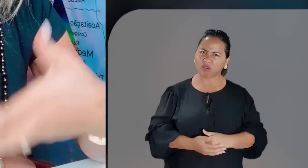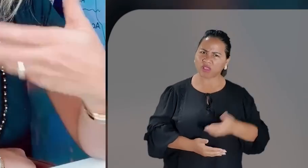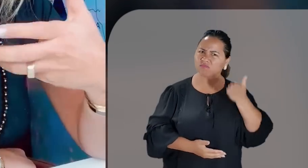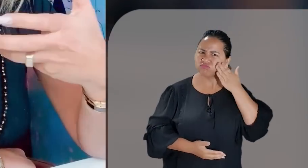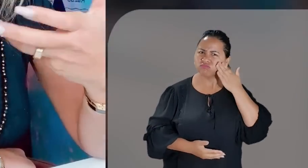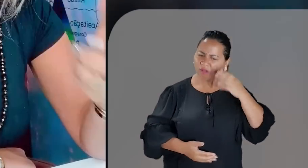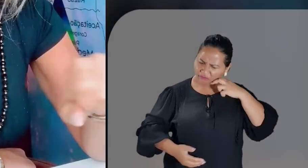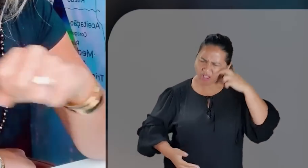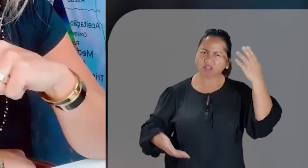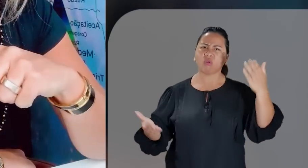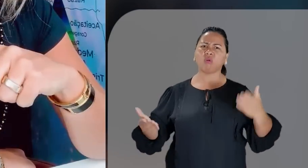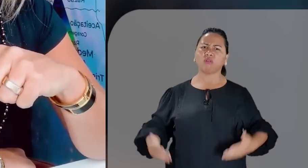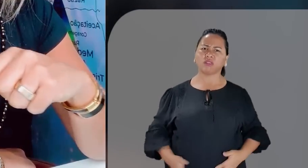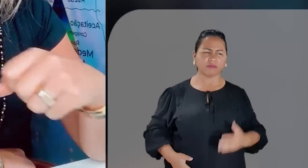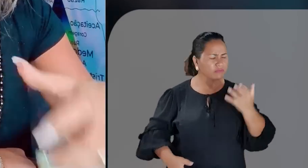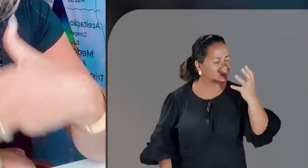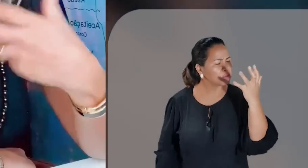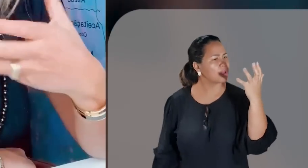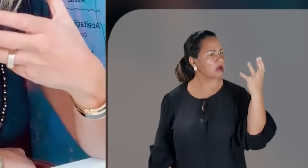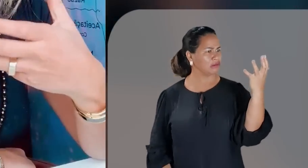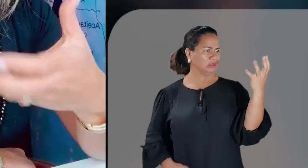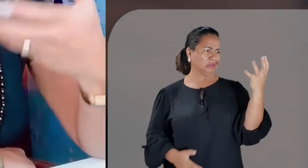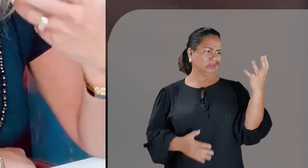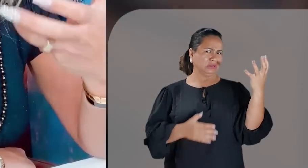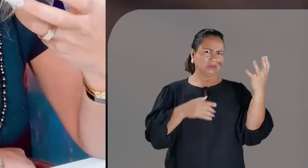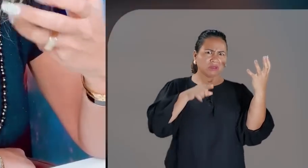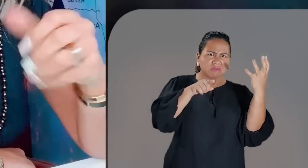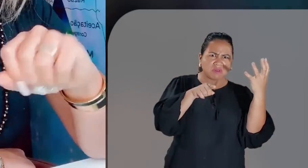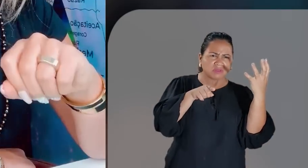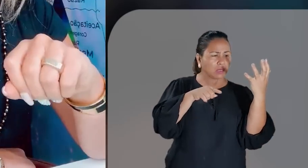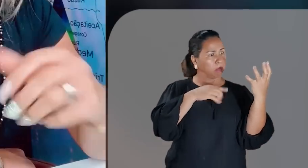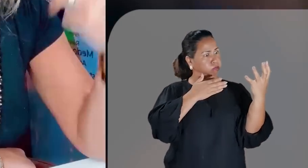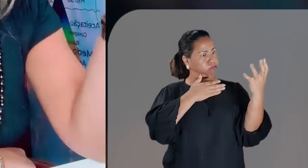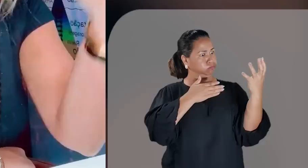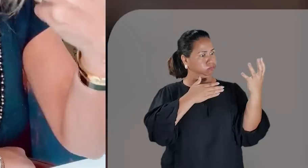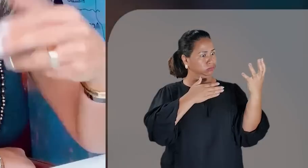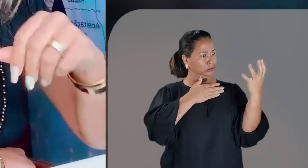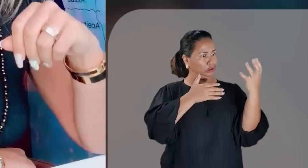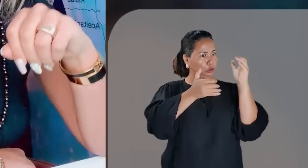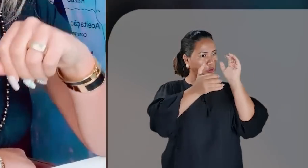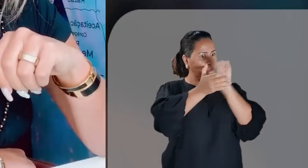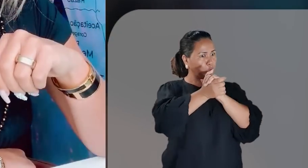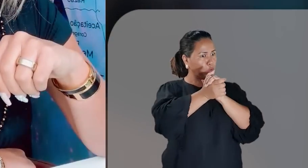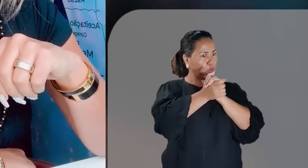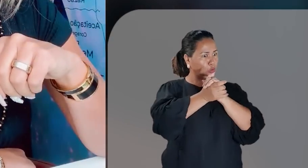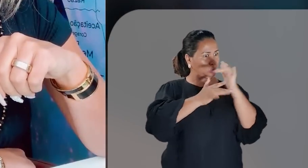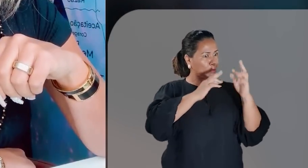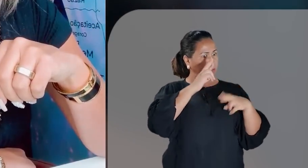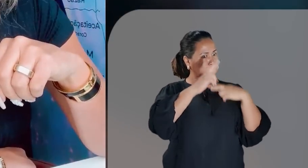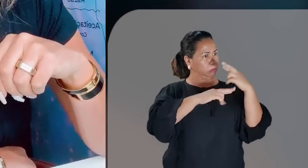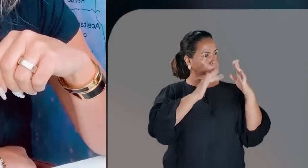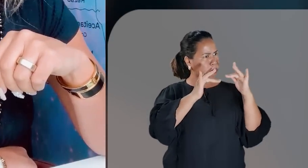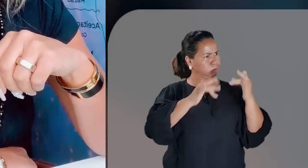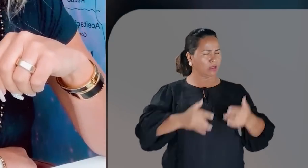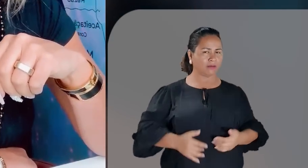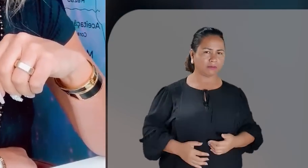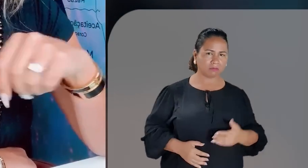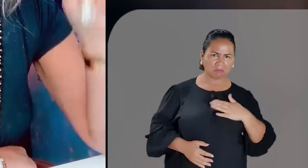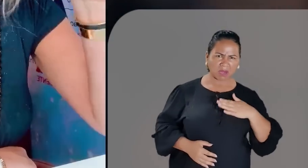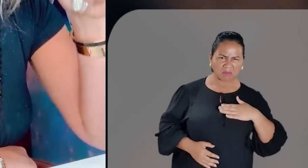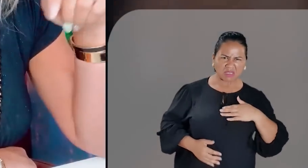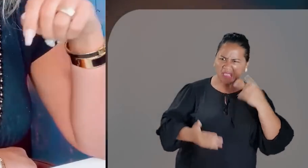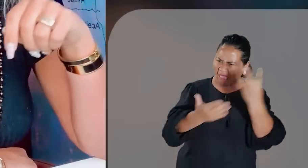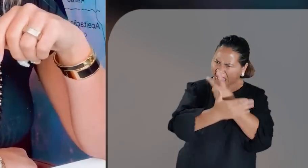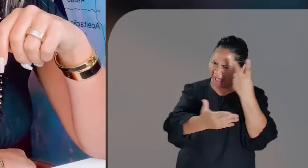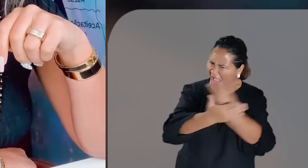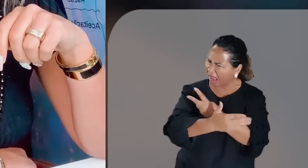morrendo de vergonha de ser mulher. Morrendo de vergonha, vergonha na cara. De se olhar no espelho e saber que você se relaciona com um homem comprometido. Com